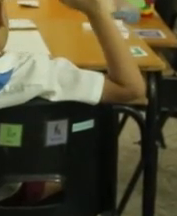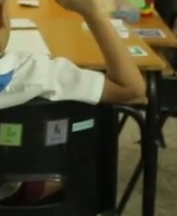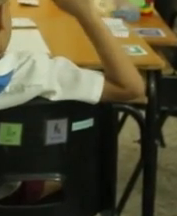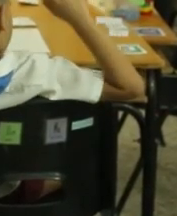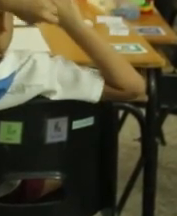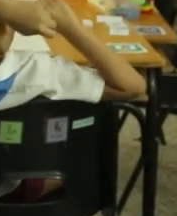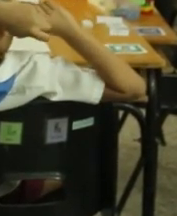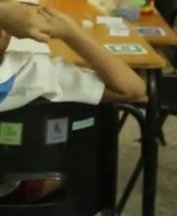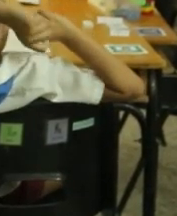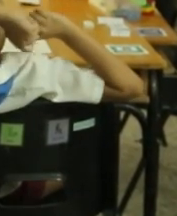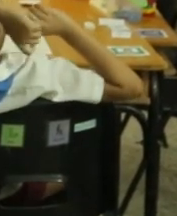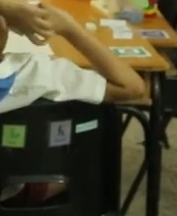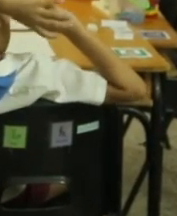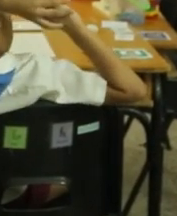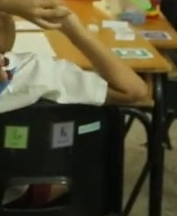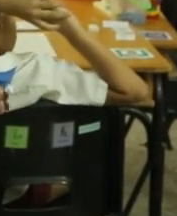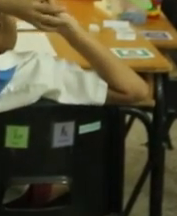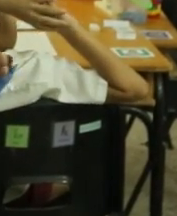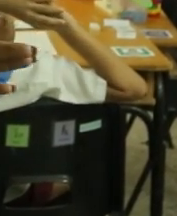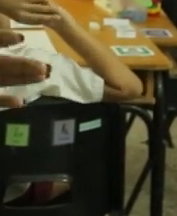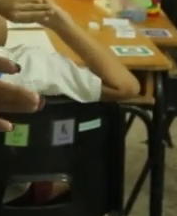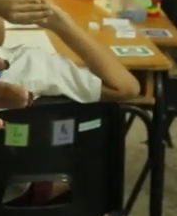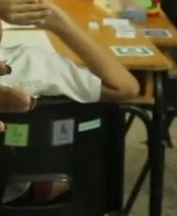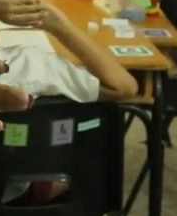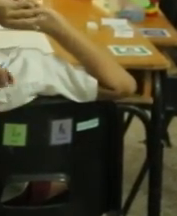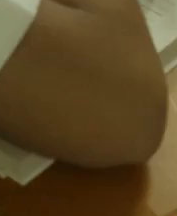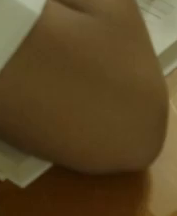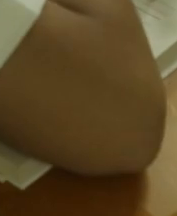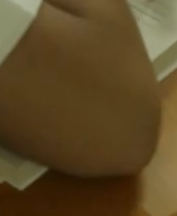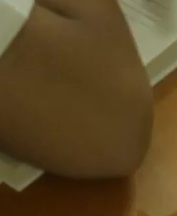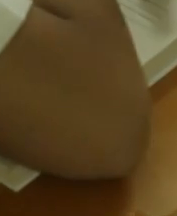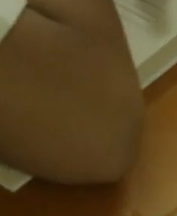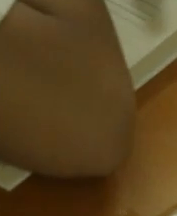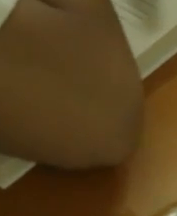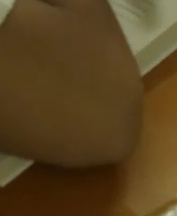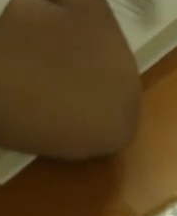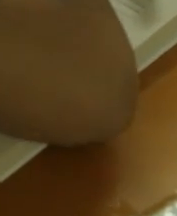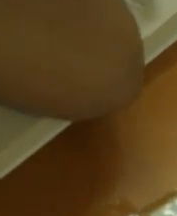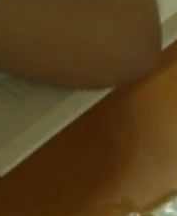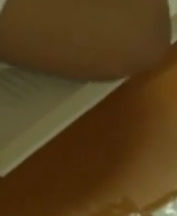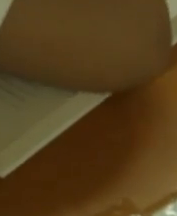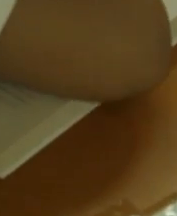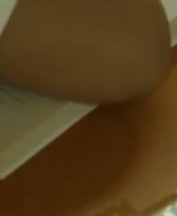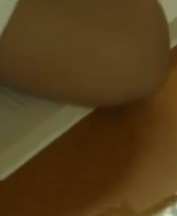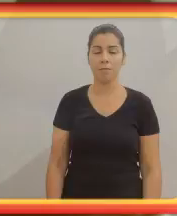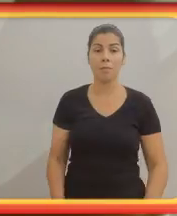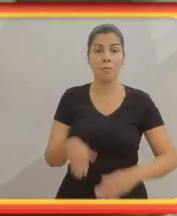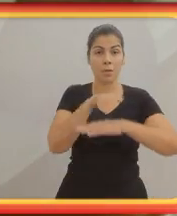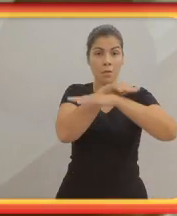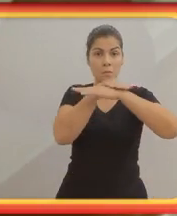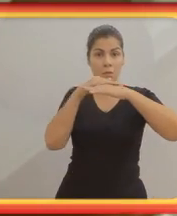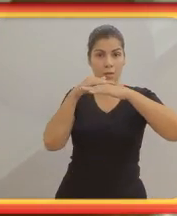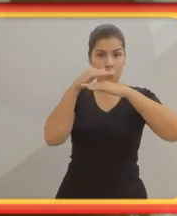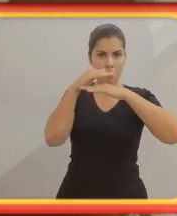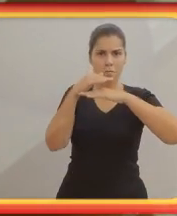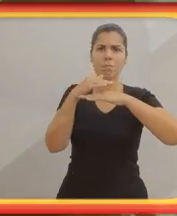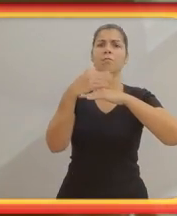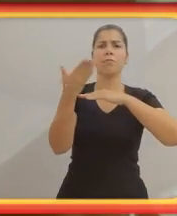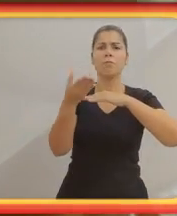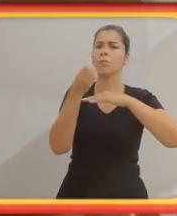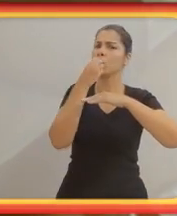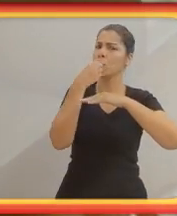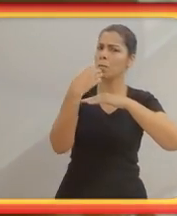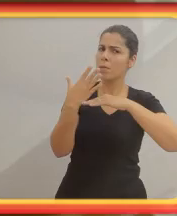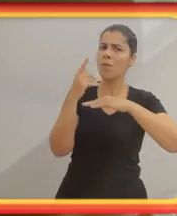desarrollo na leitura global, não se deve passar à escritura por cima. por cima,